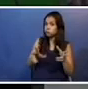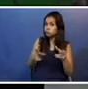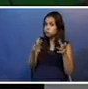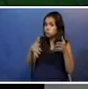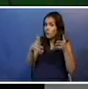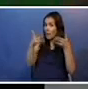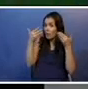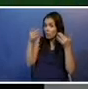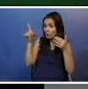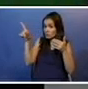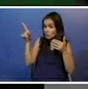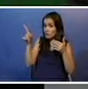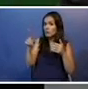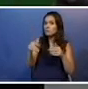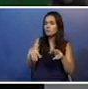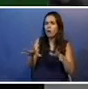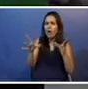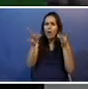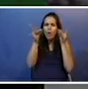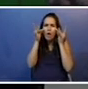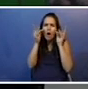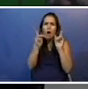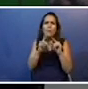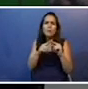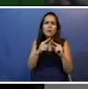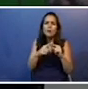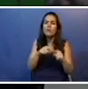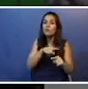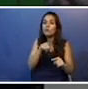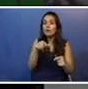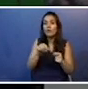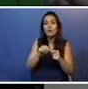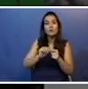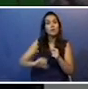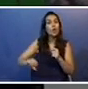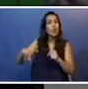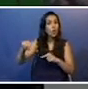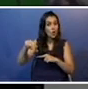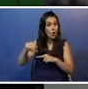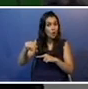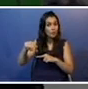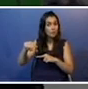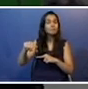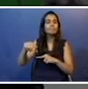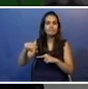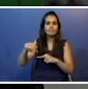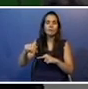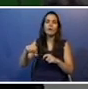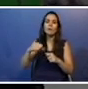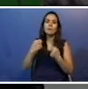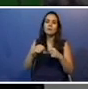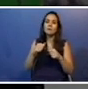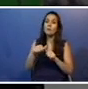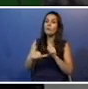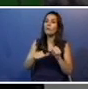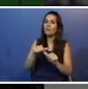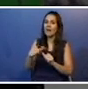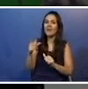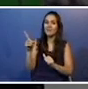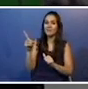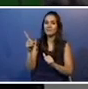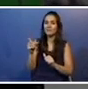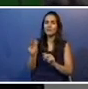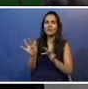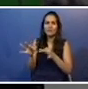se esqueçam. Se você completou ou vai completar 9 nesse ano de 2020, aí você não faça dessa maneira,